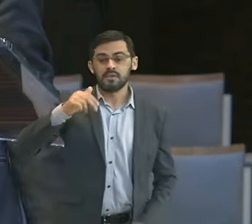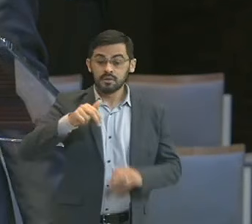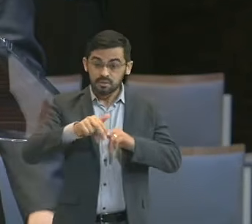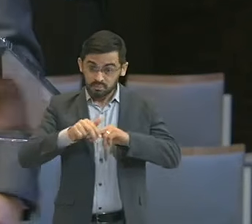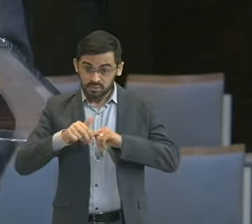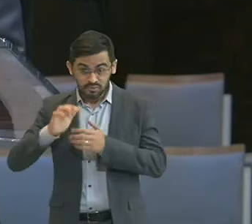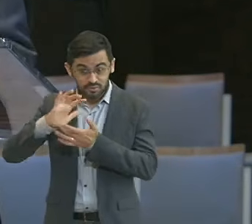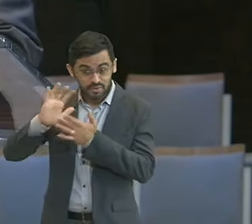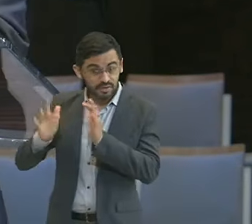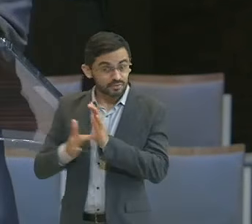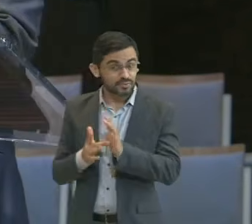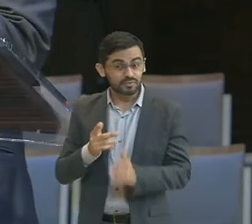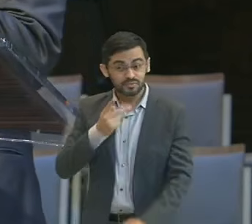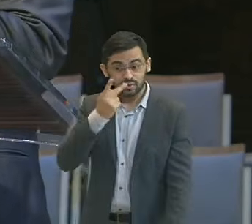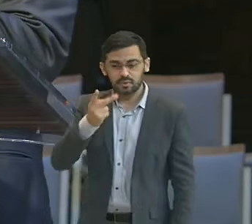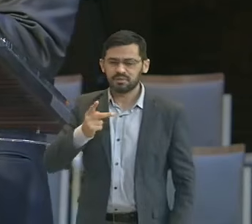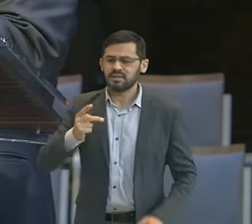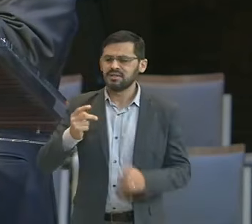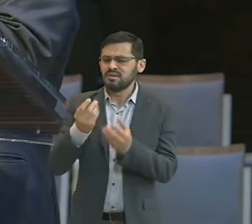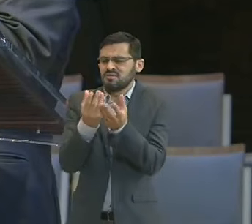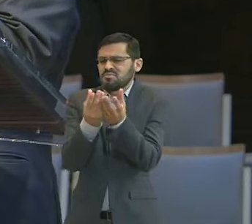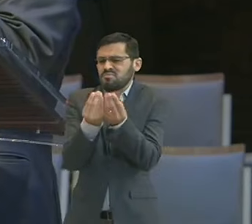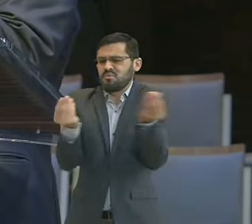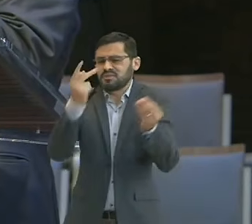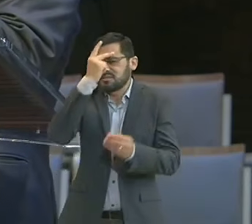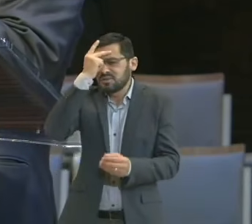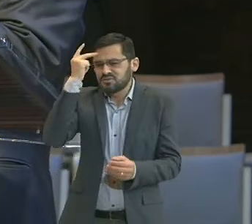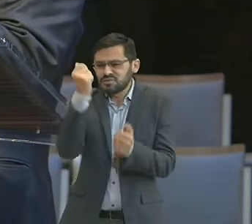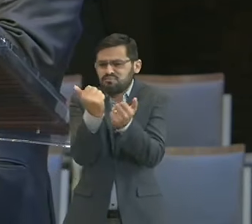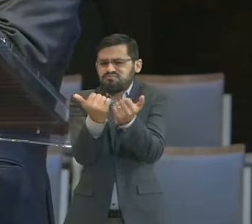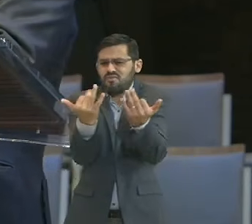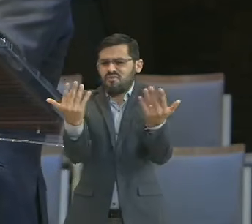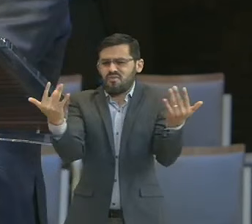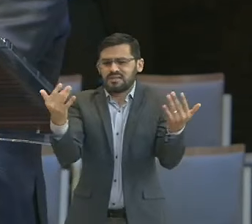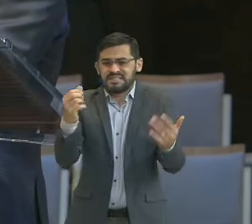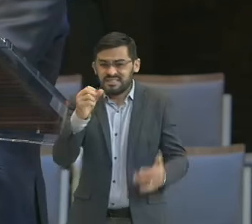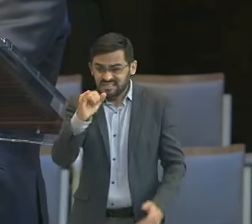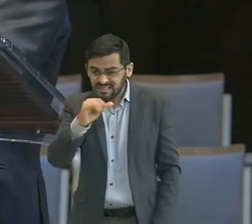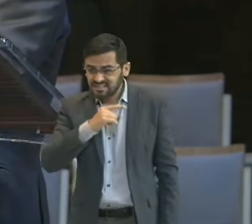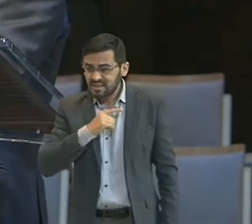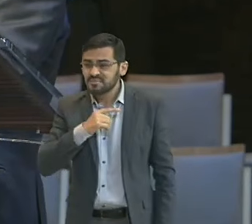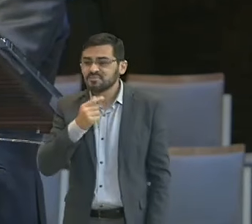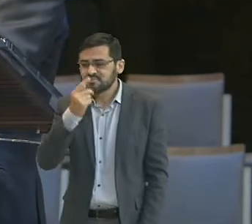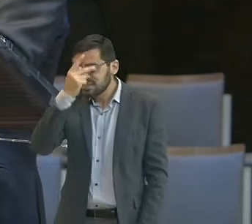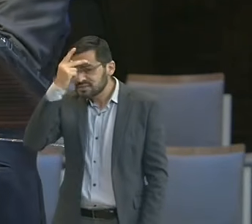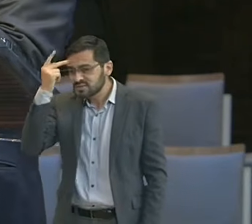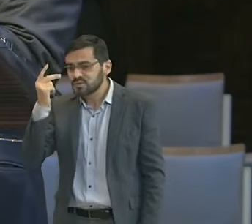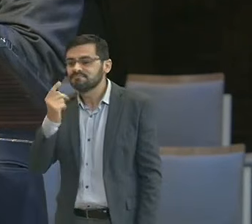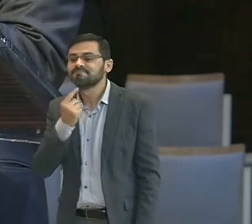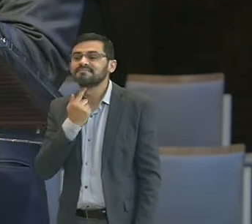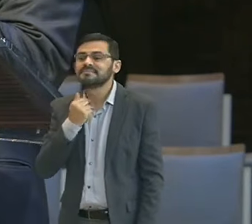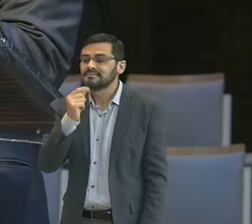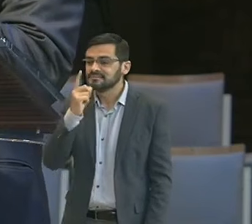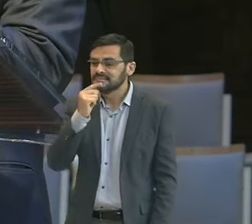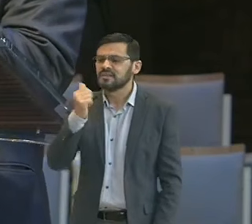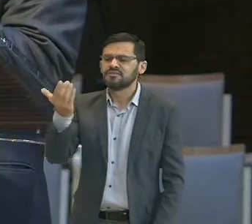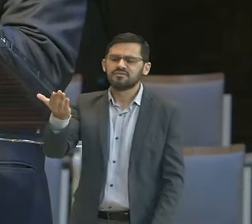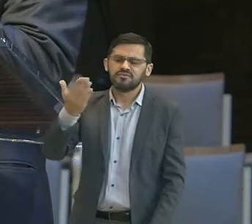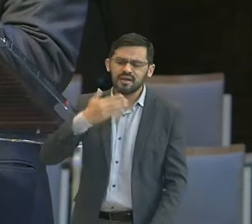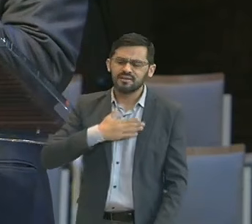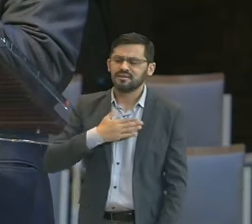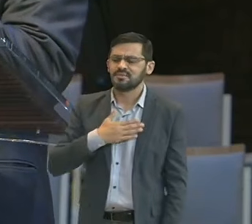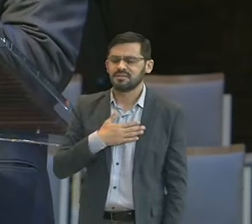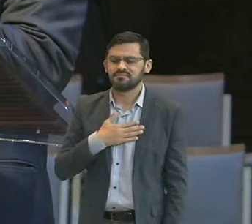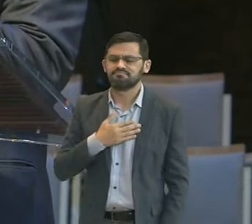isso Jesus disse para aquela multidão, se há alguém aqui que tem sede, venha a mim e